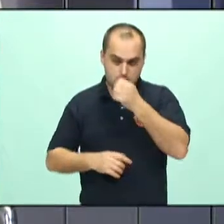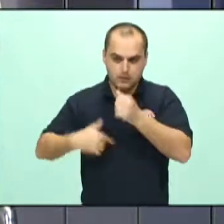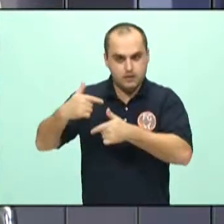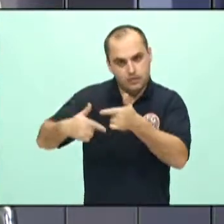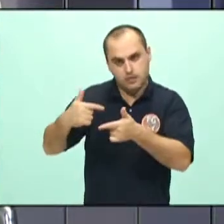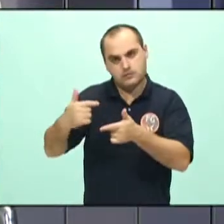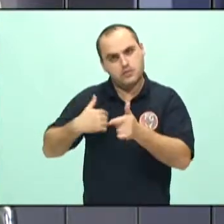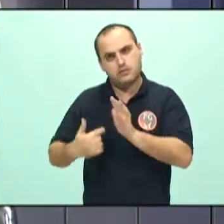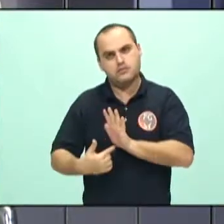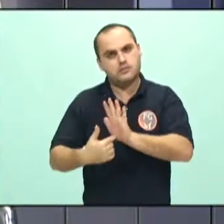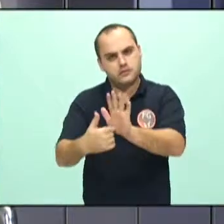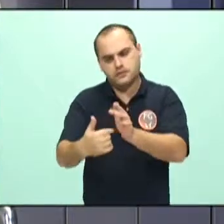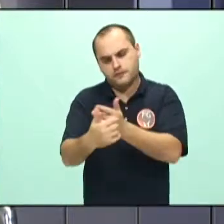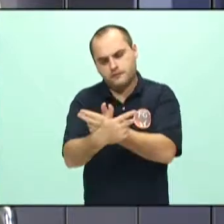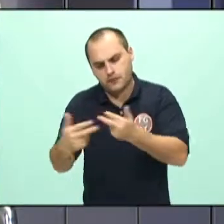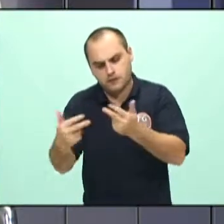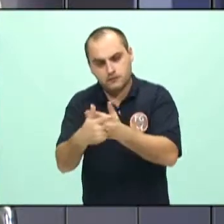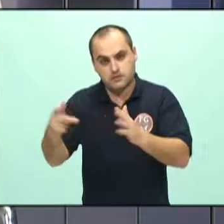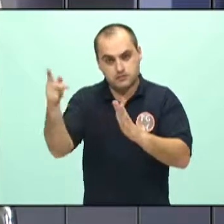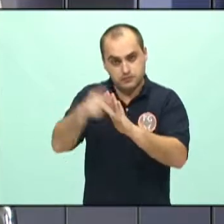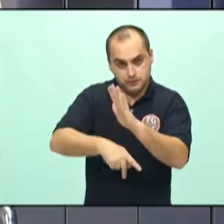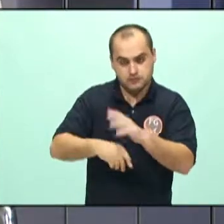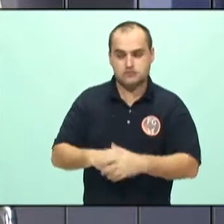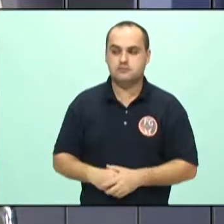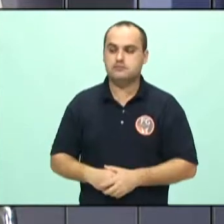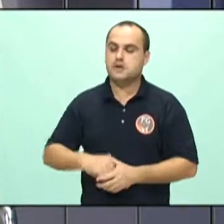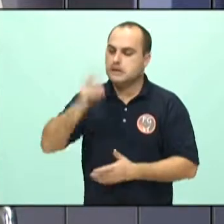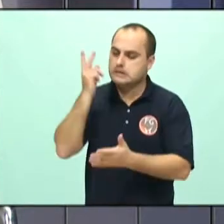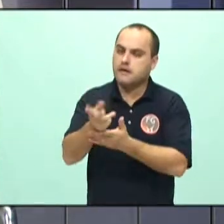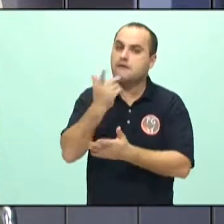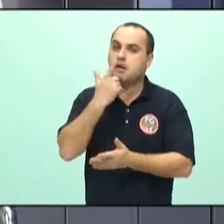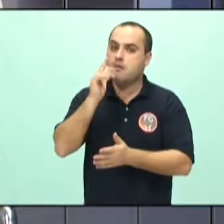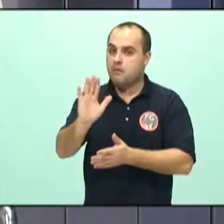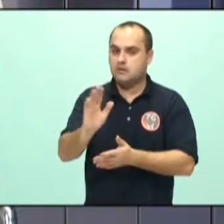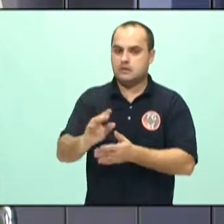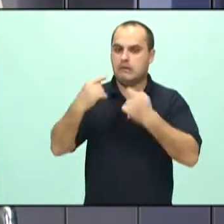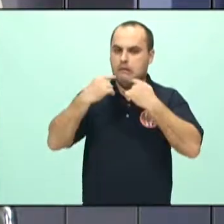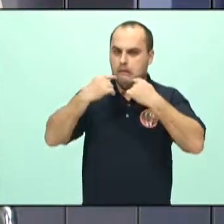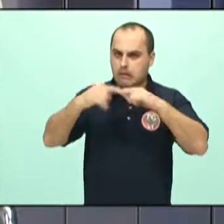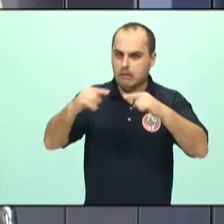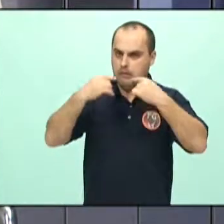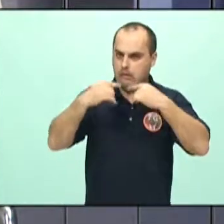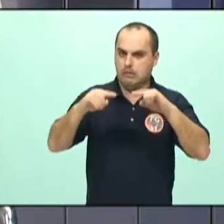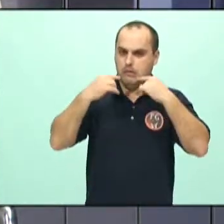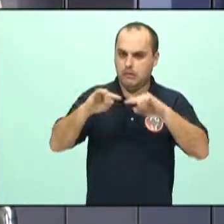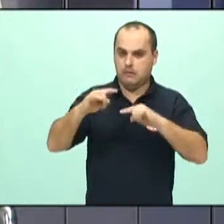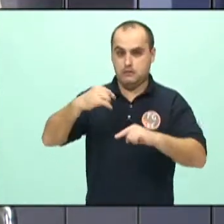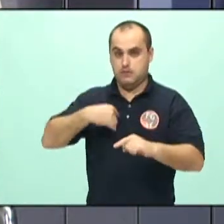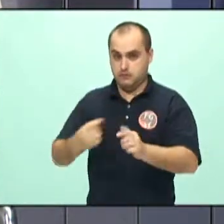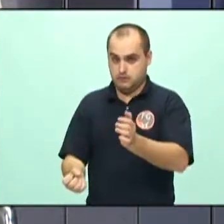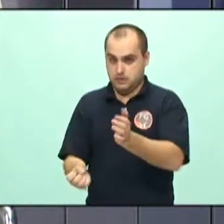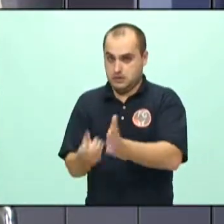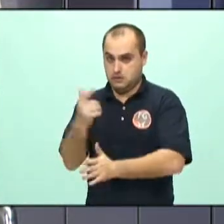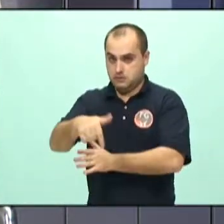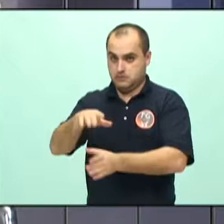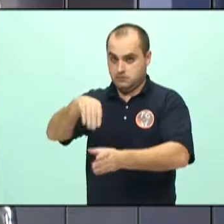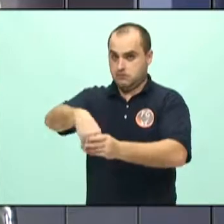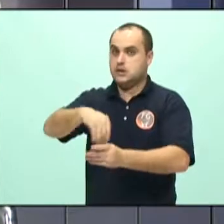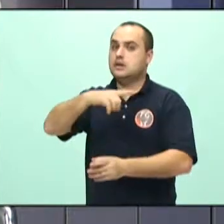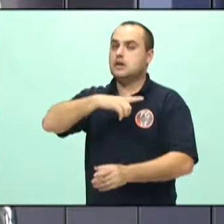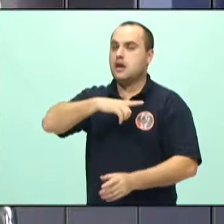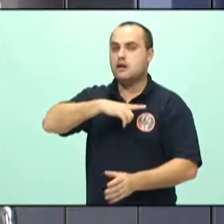né? Eu apresentei inúmeros projetos, eu sempre falo que para cada crítica realizado, cada crítica que eu realizo aqui na Câmara de Vereadores, existe sempre uma proposição, através de um